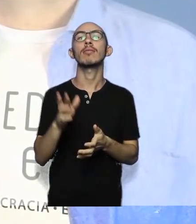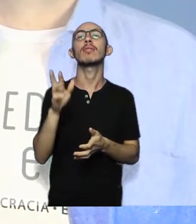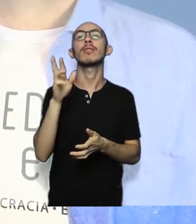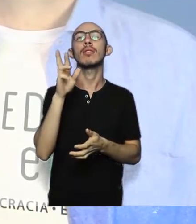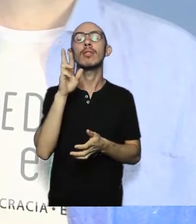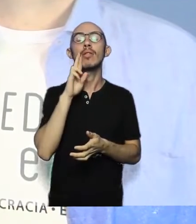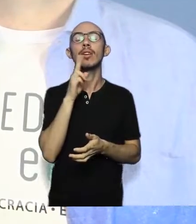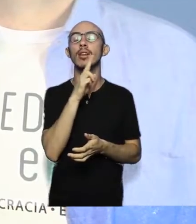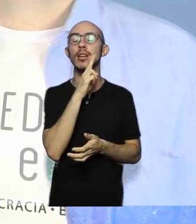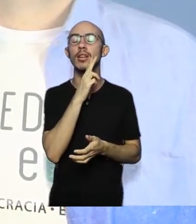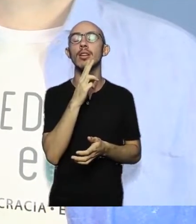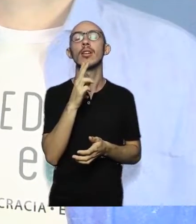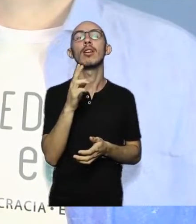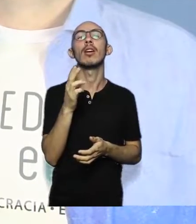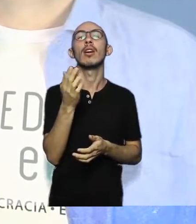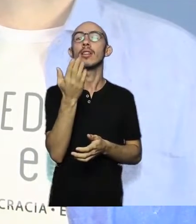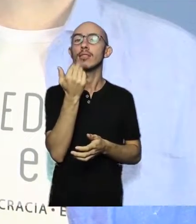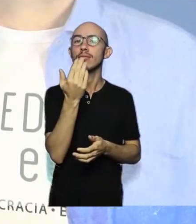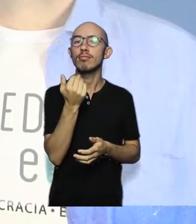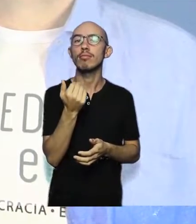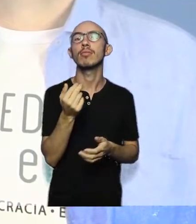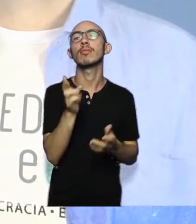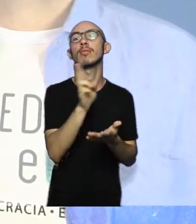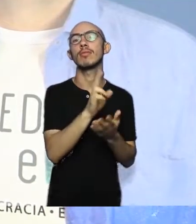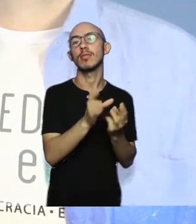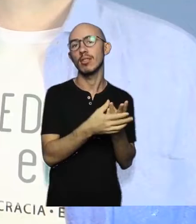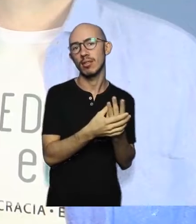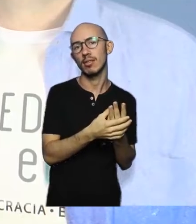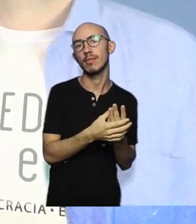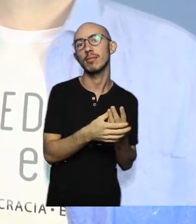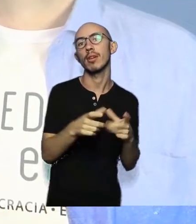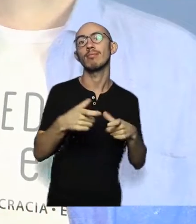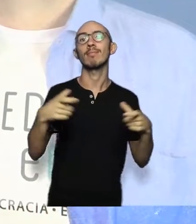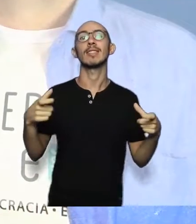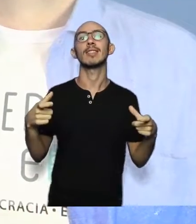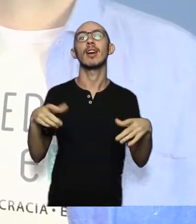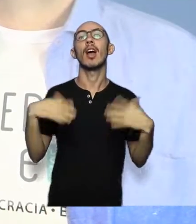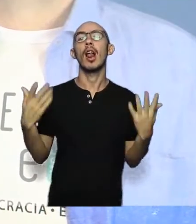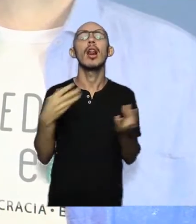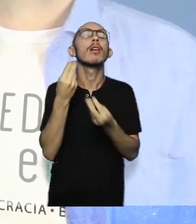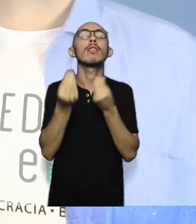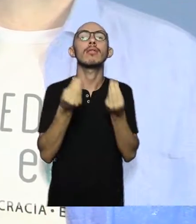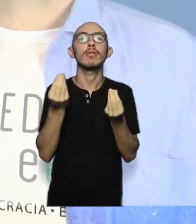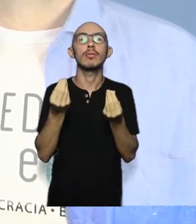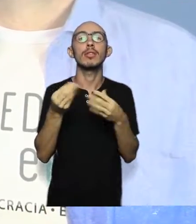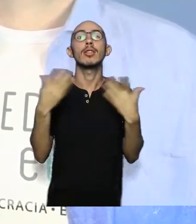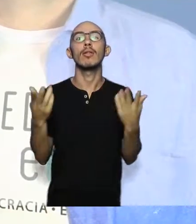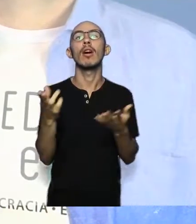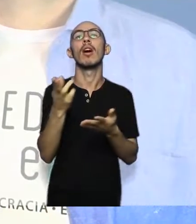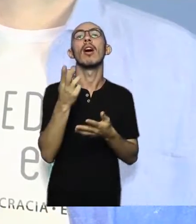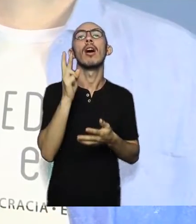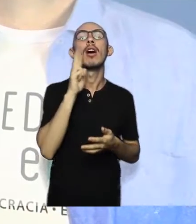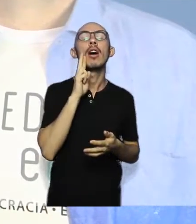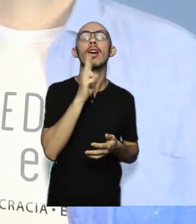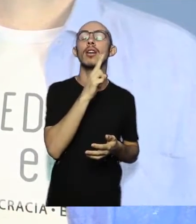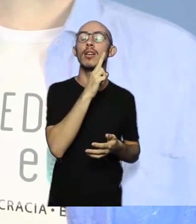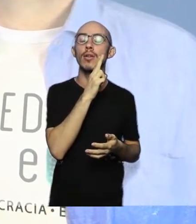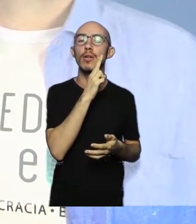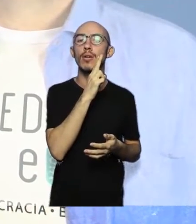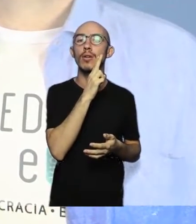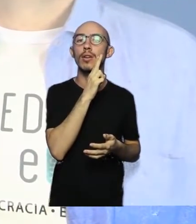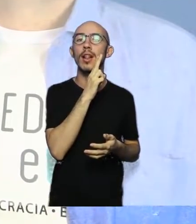estudantil na Universidade Federal. Isso implica, no mínimo, descentralizar o restaurante